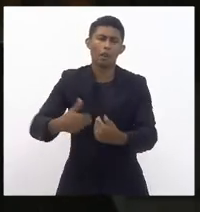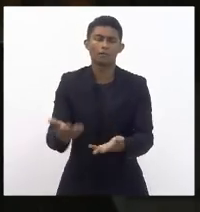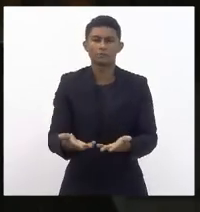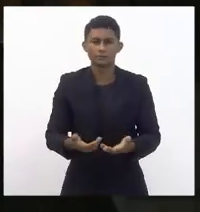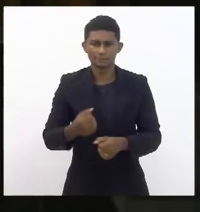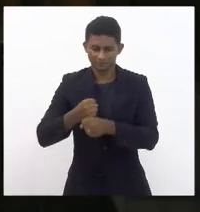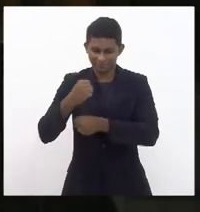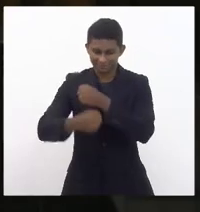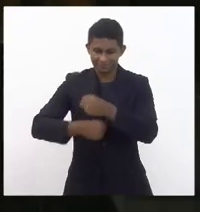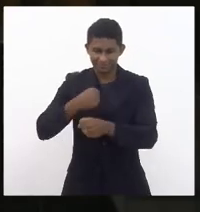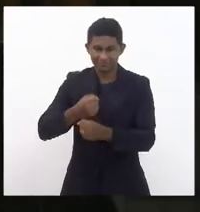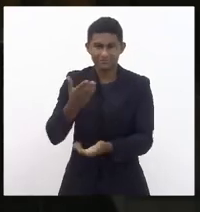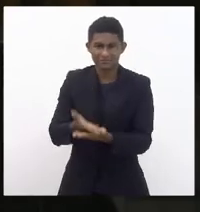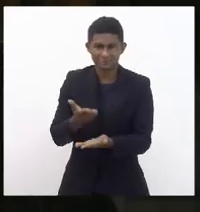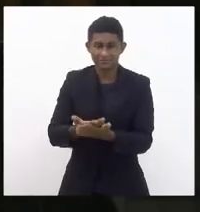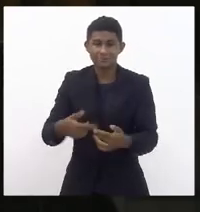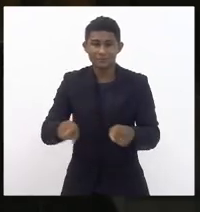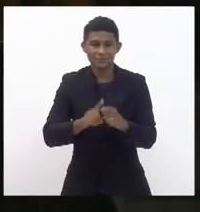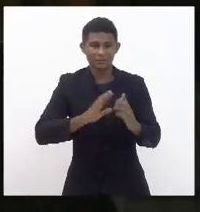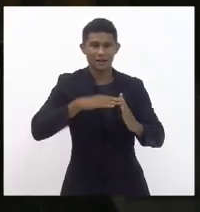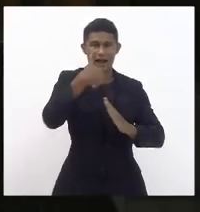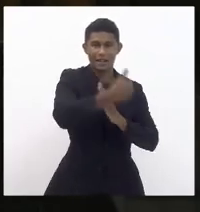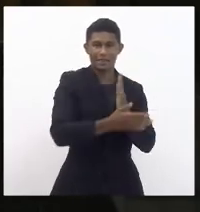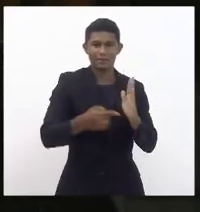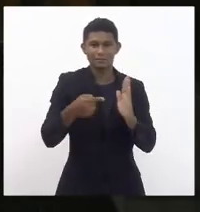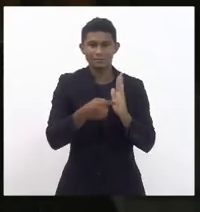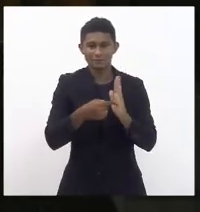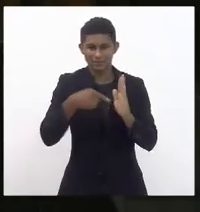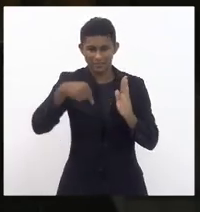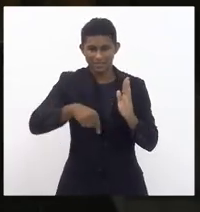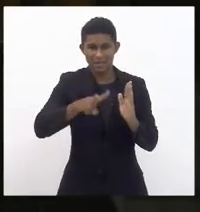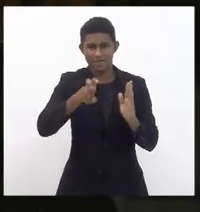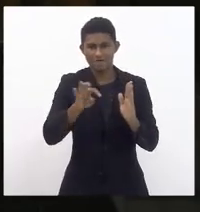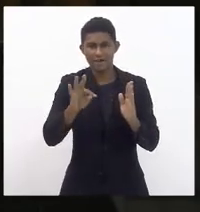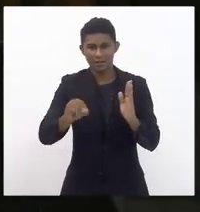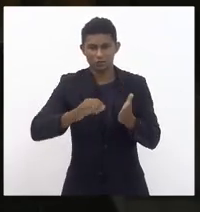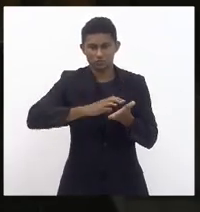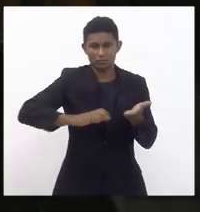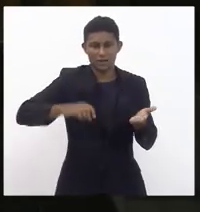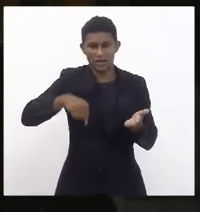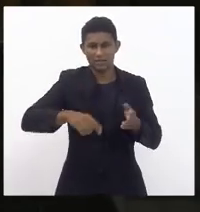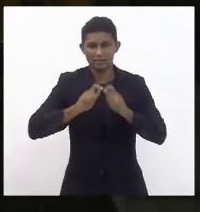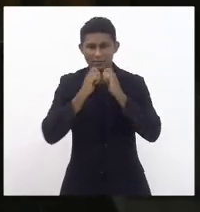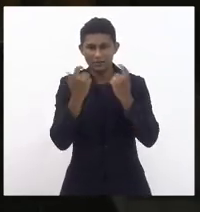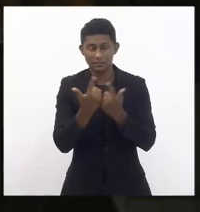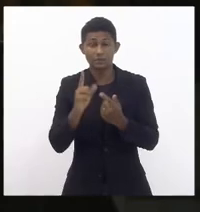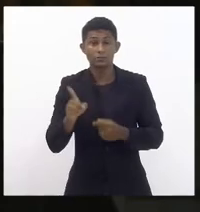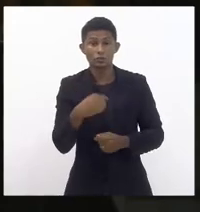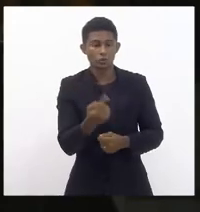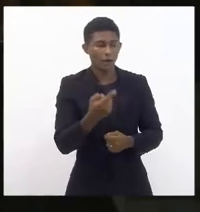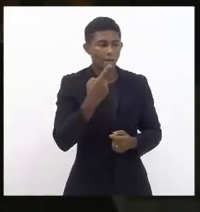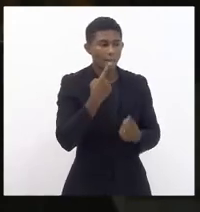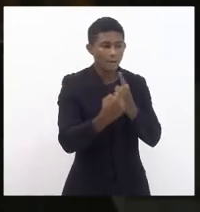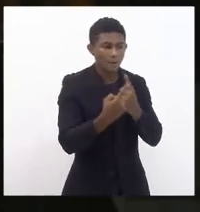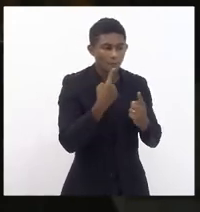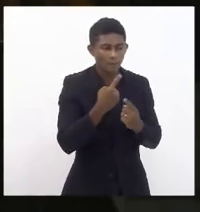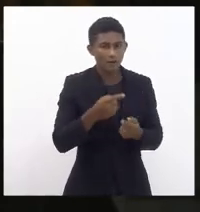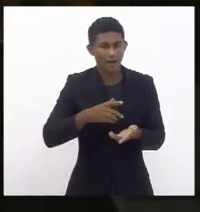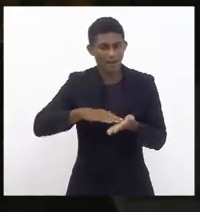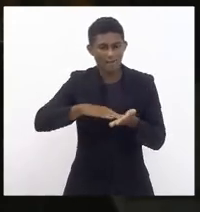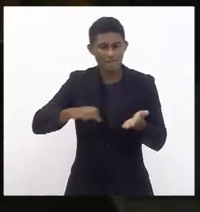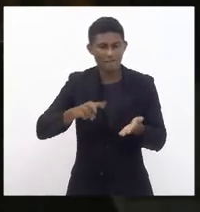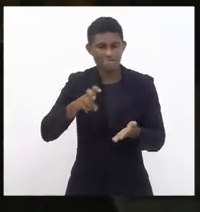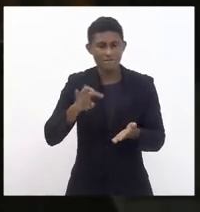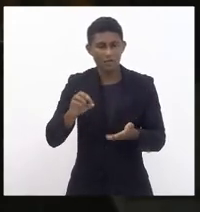coincidiu com calendário de apreciação dos vetos aqui nessa casa e a gente falou vamos derrubar esse veto nas